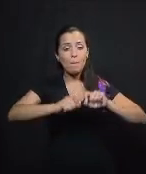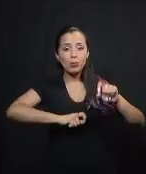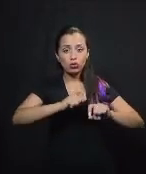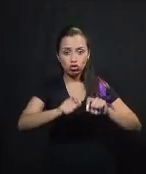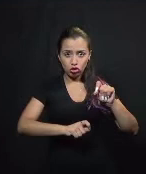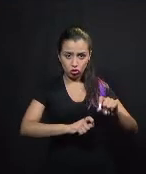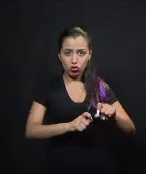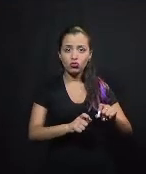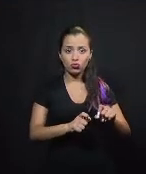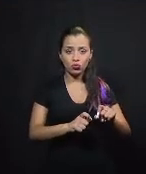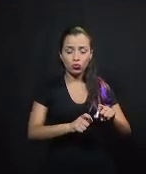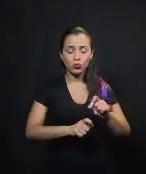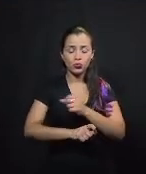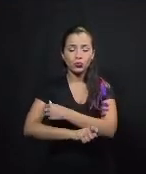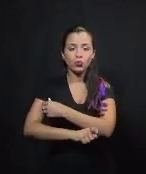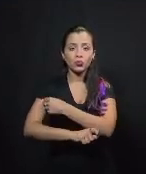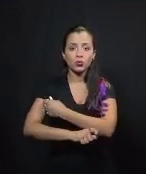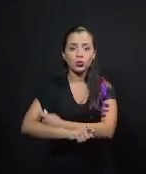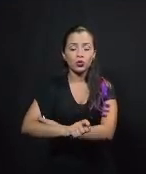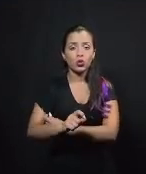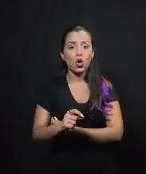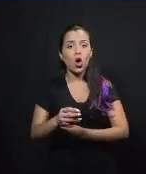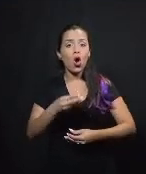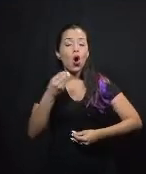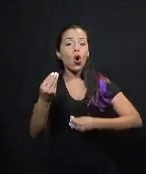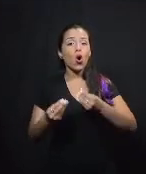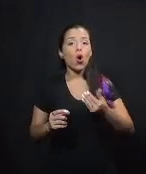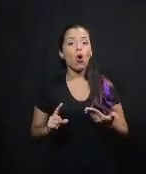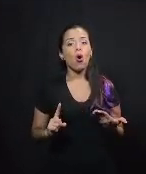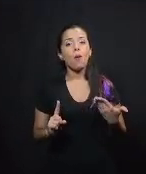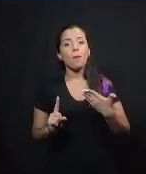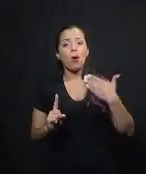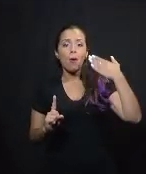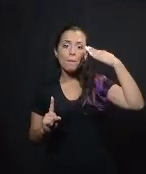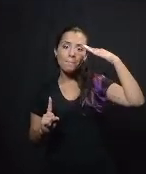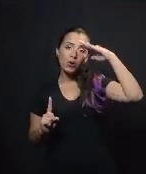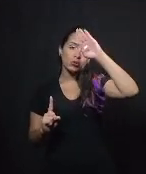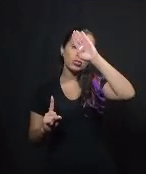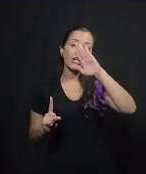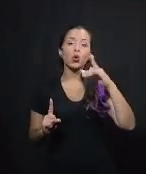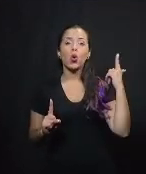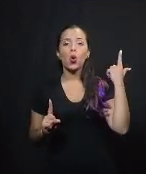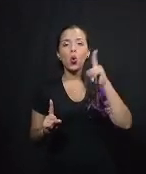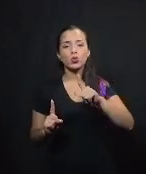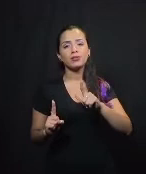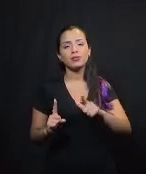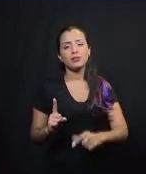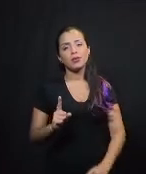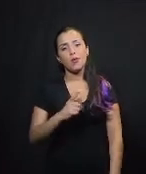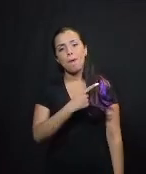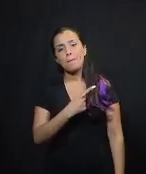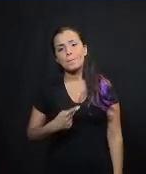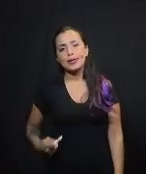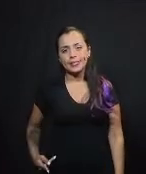o Bolsonaro chegou ao poder como presidente do Brasil.